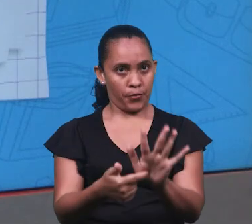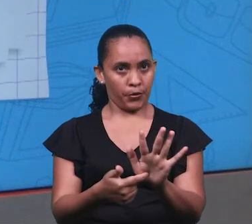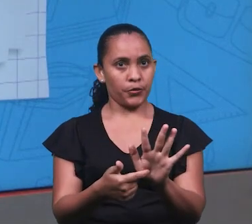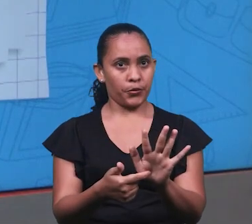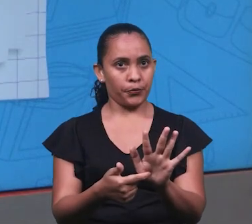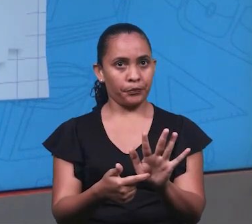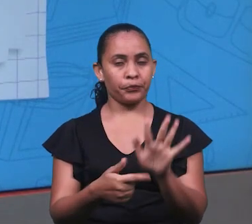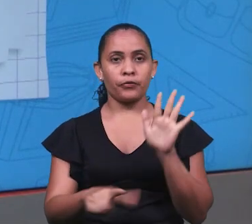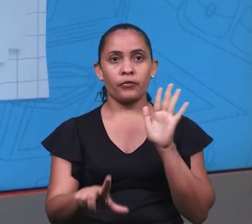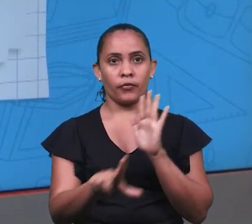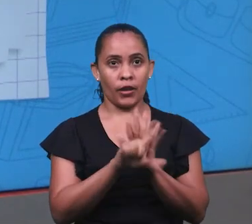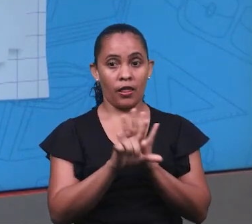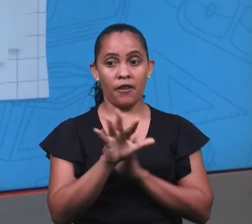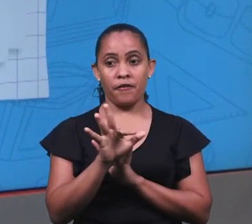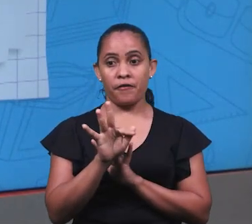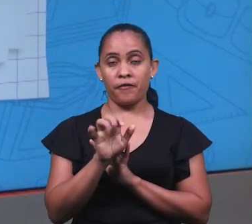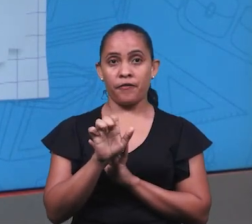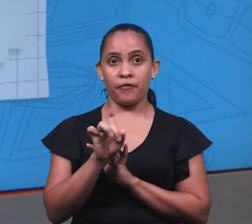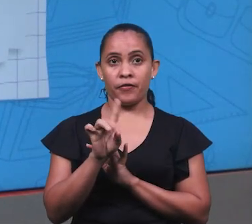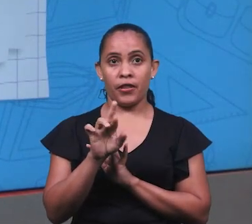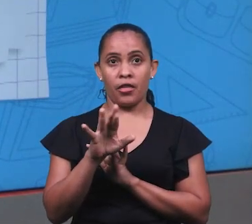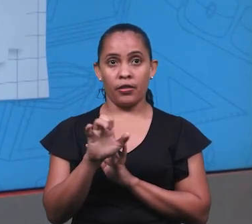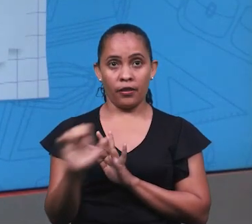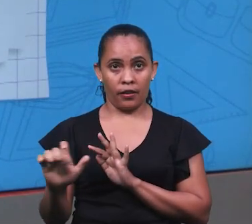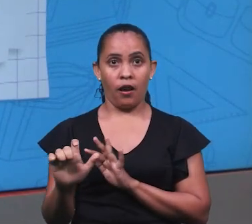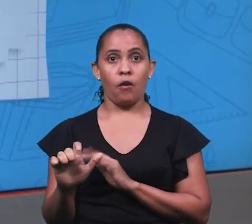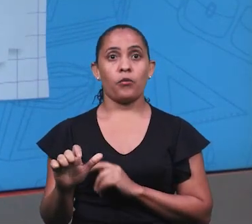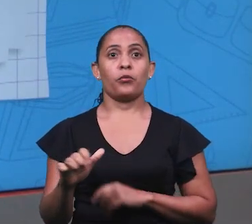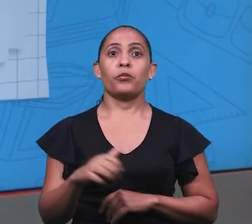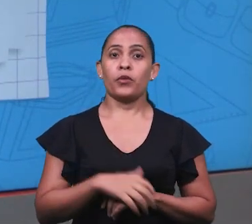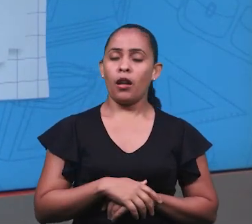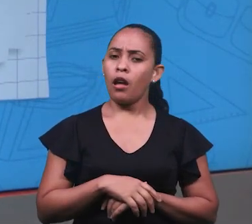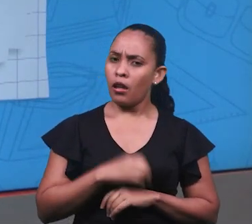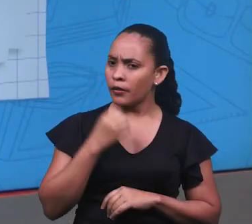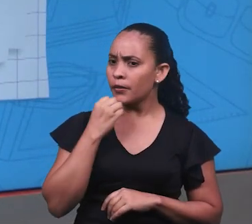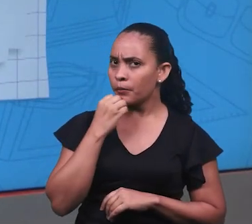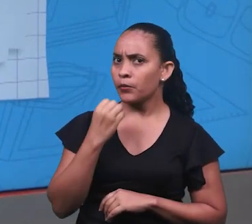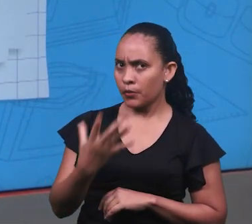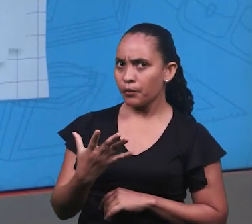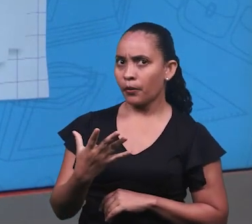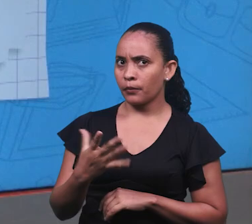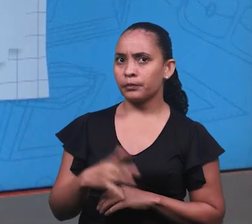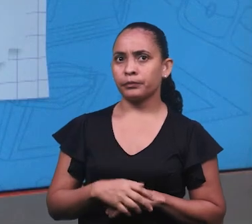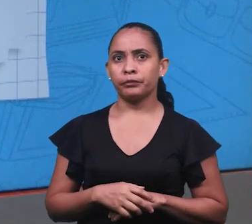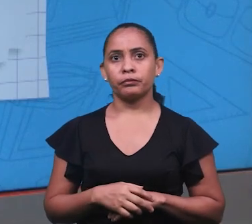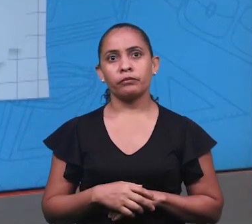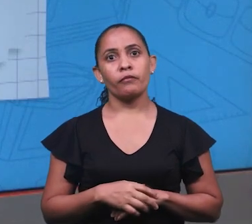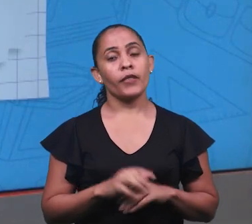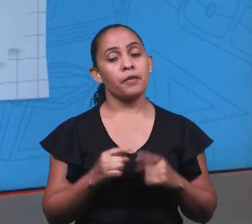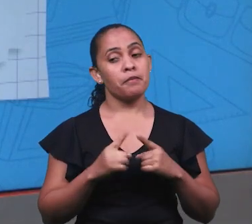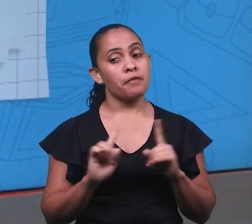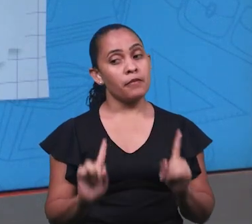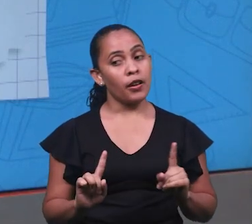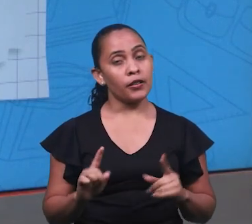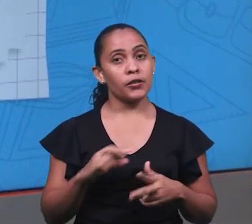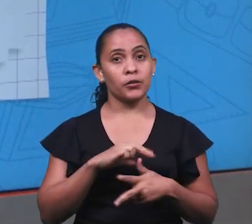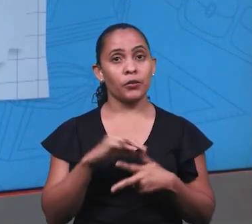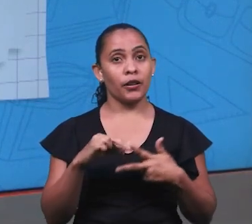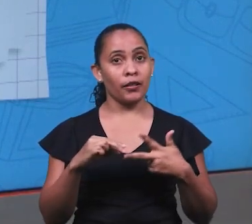para falar sobre garantias de igualdade. É um aspecto positivo que o Brasil tem. Só que no Enem é sempre